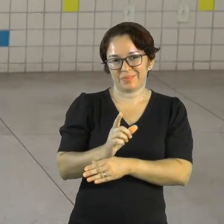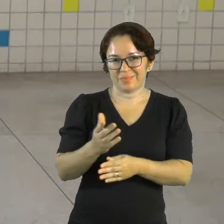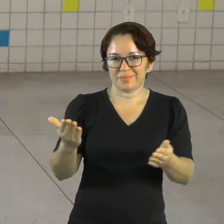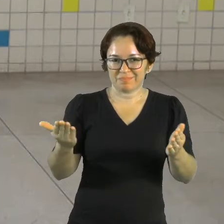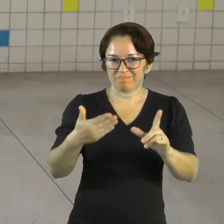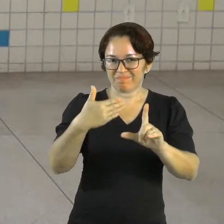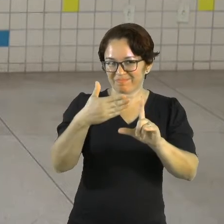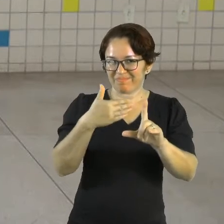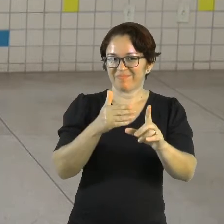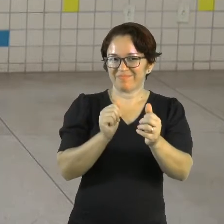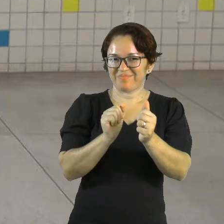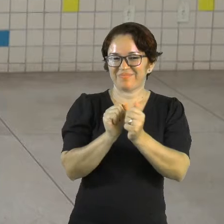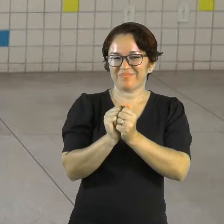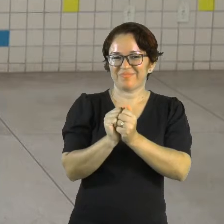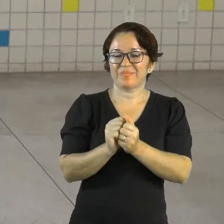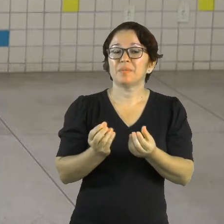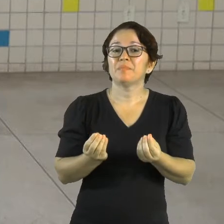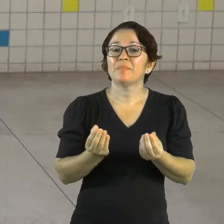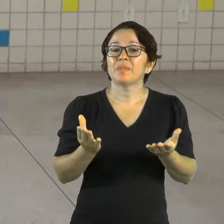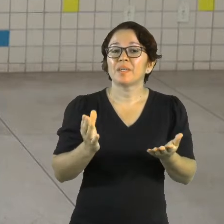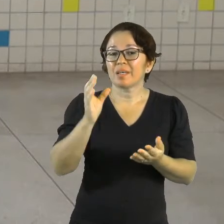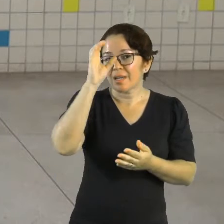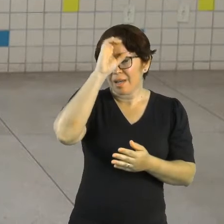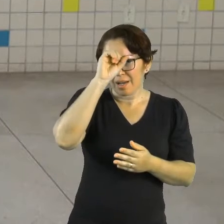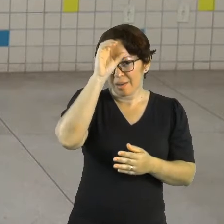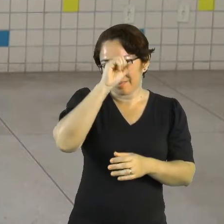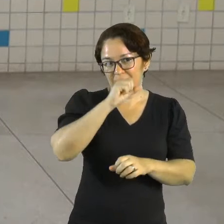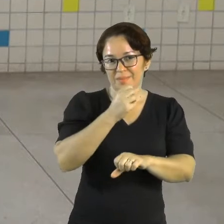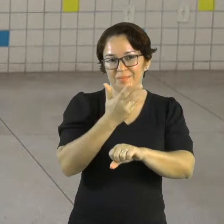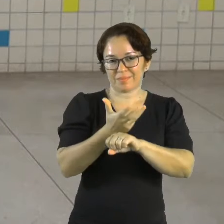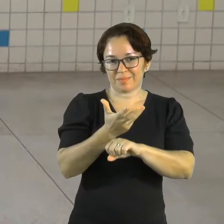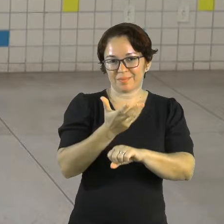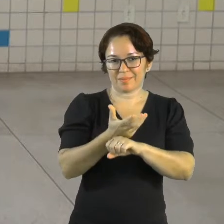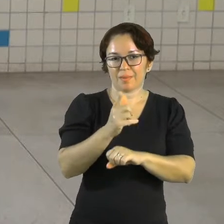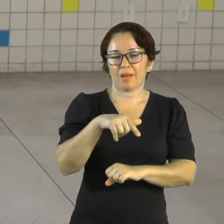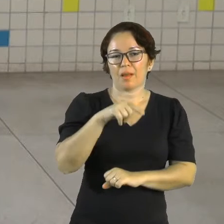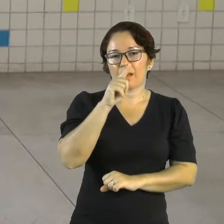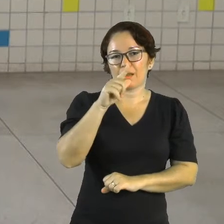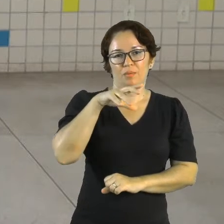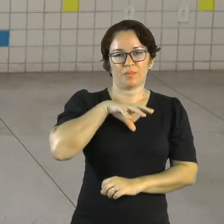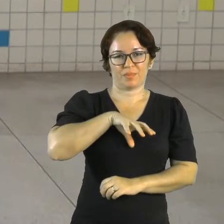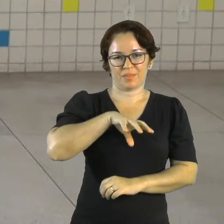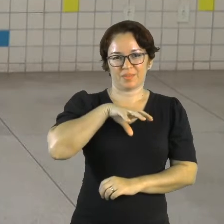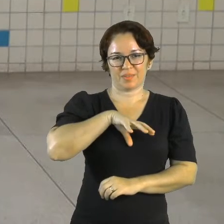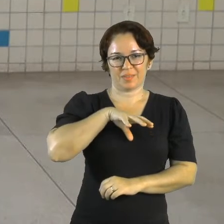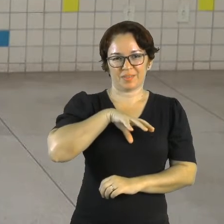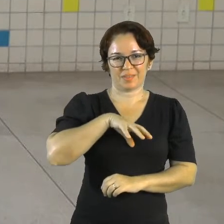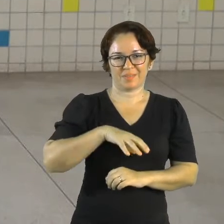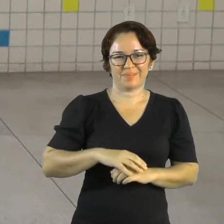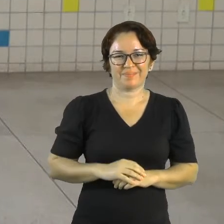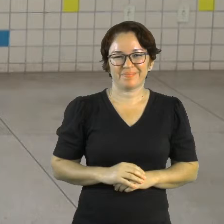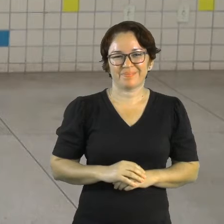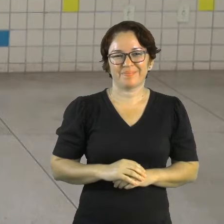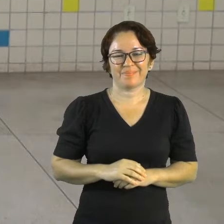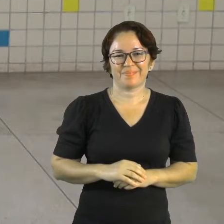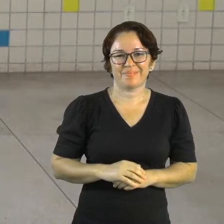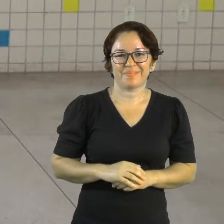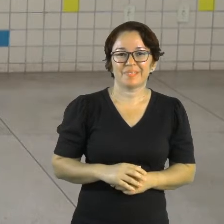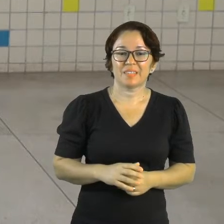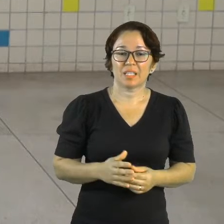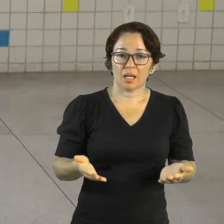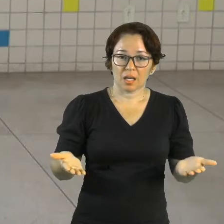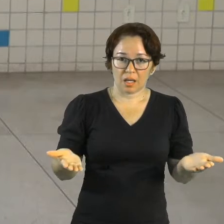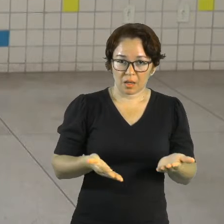jornada para trabalharmos junto o componente curricular de língua portuguesa. Nós estamos nessa